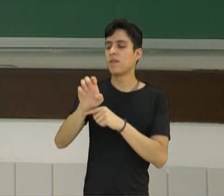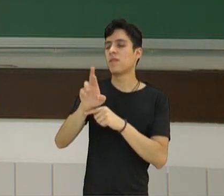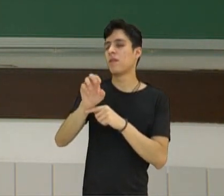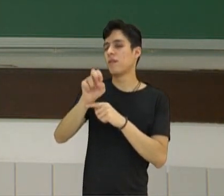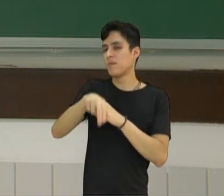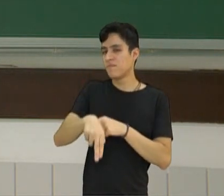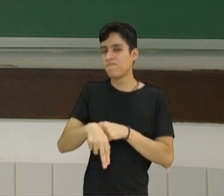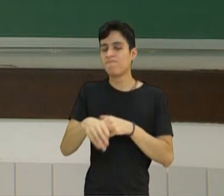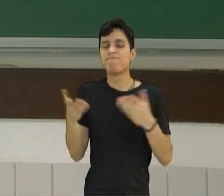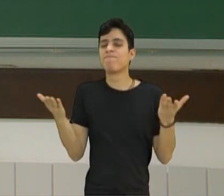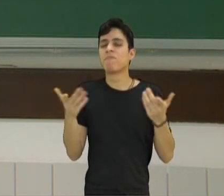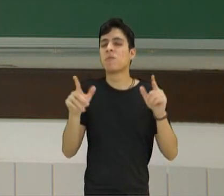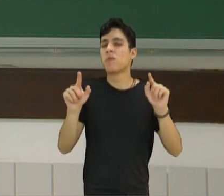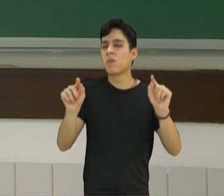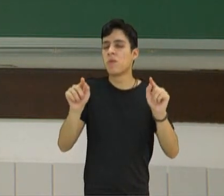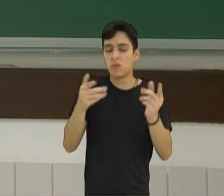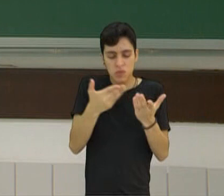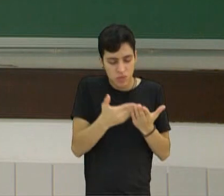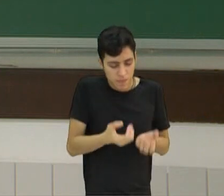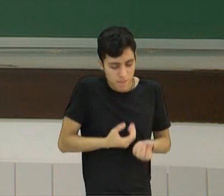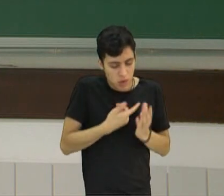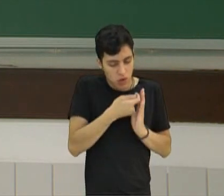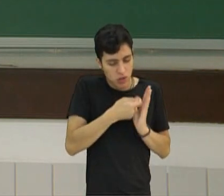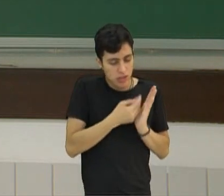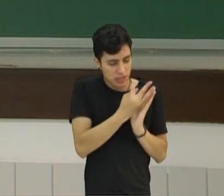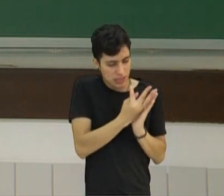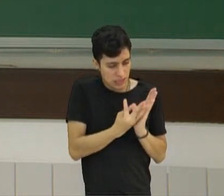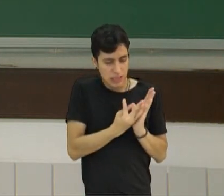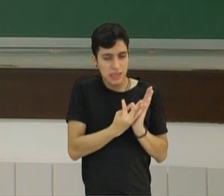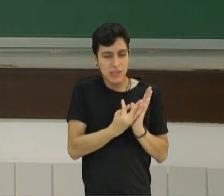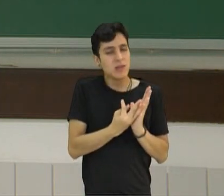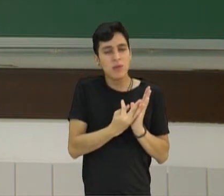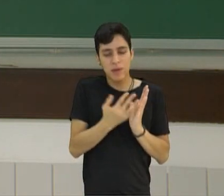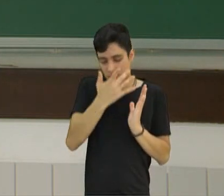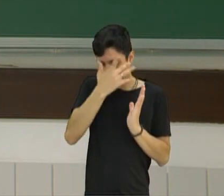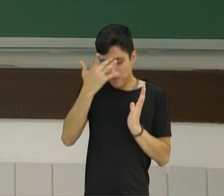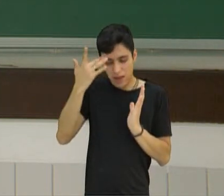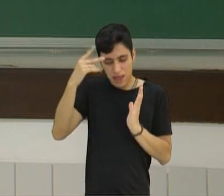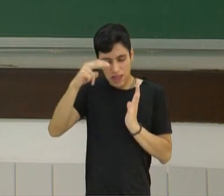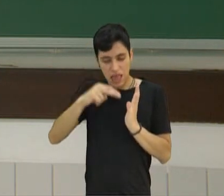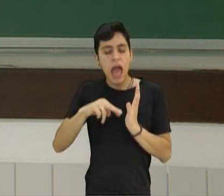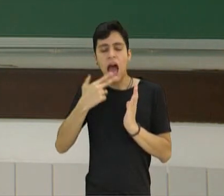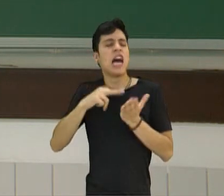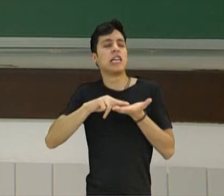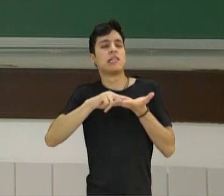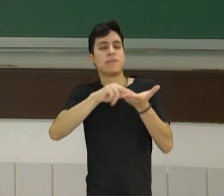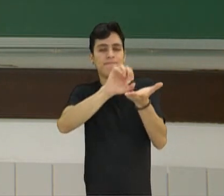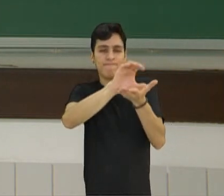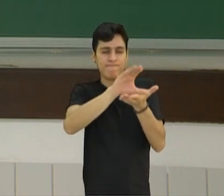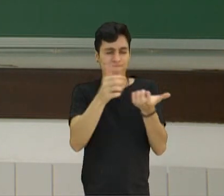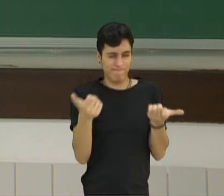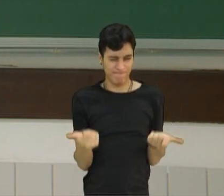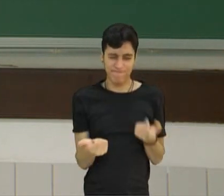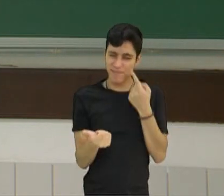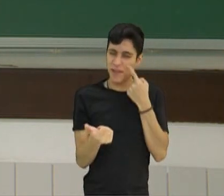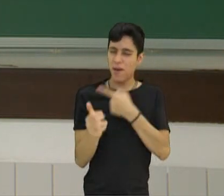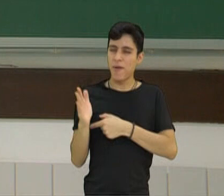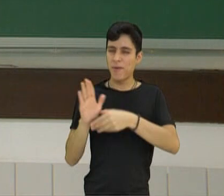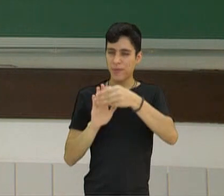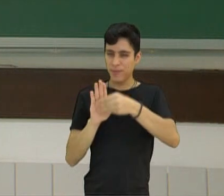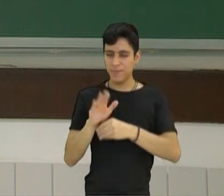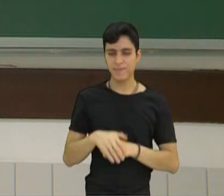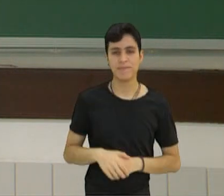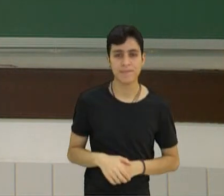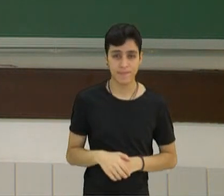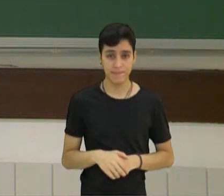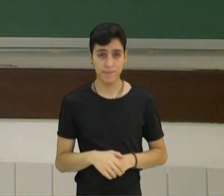e vamos estudar produção de texto, carta do leitor. Esse é o nosso conteúdo de hoje. Acompanhe agora os